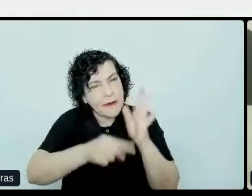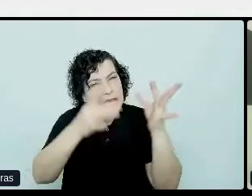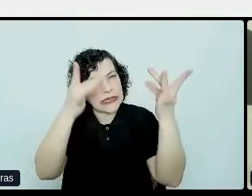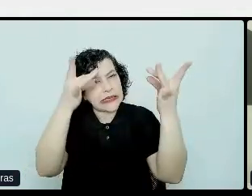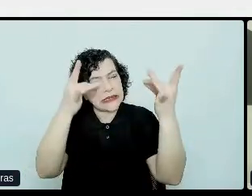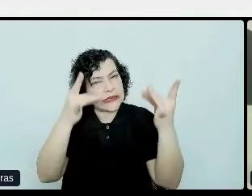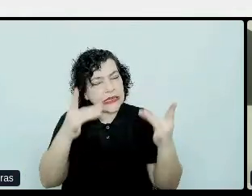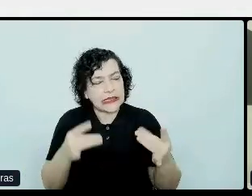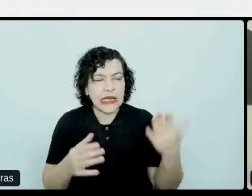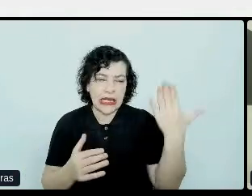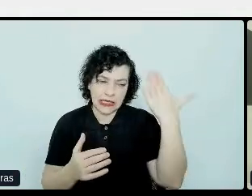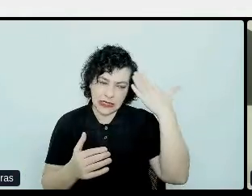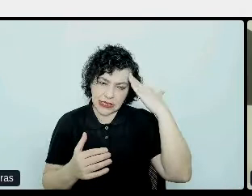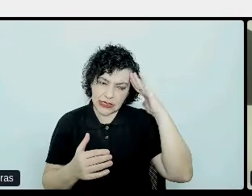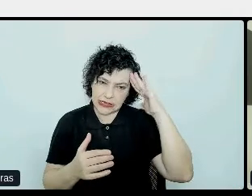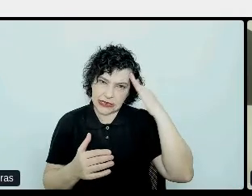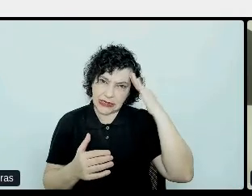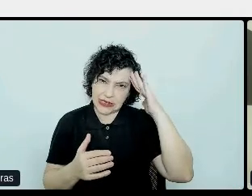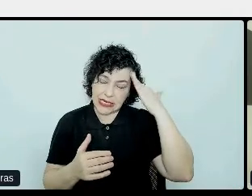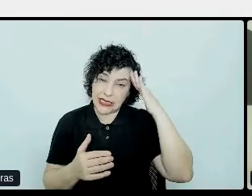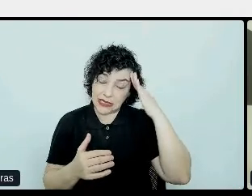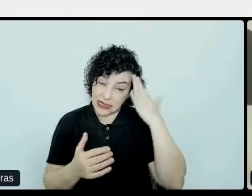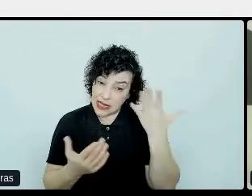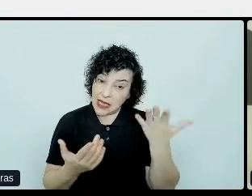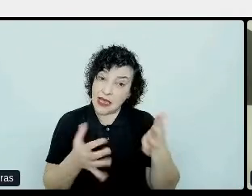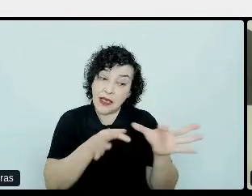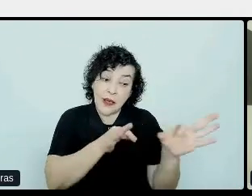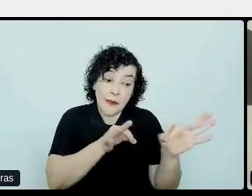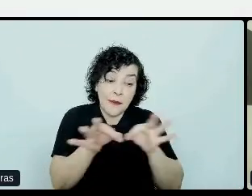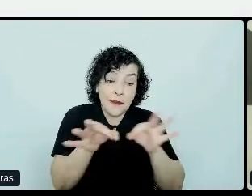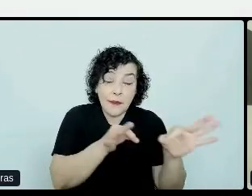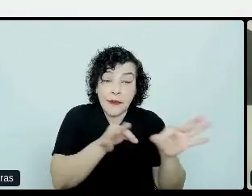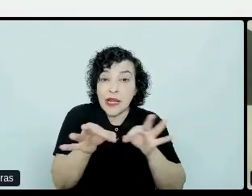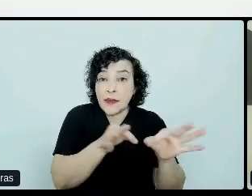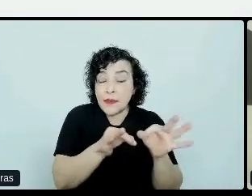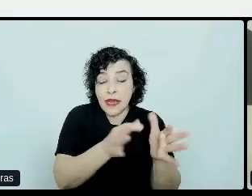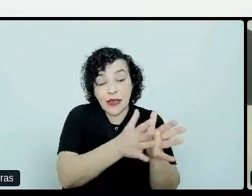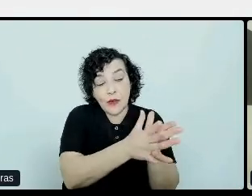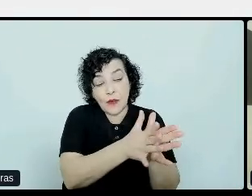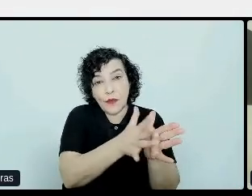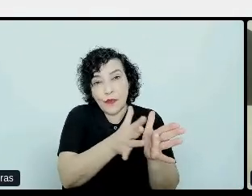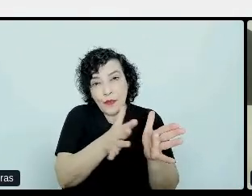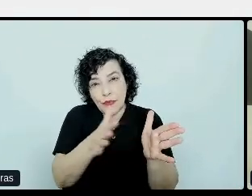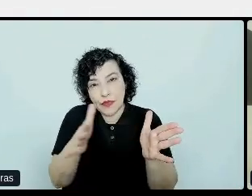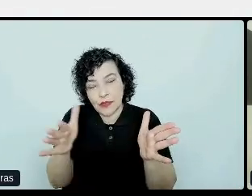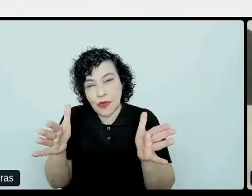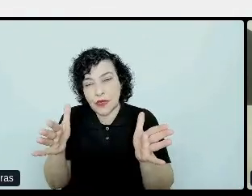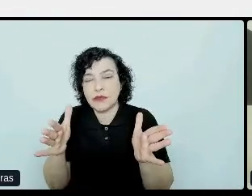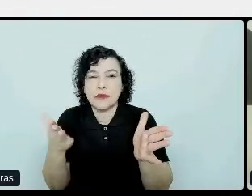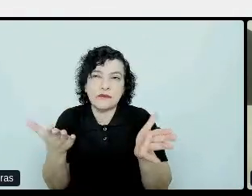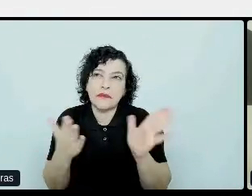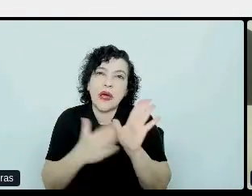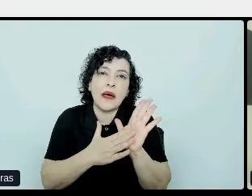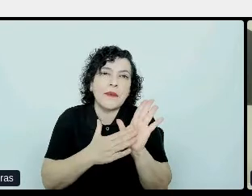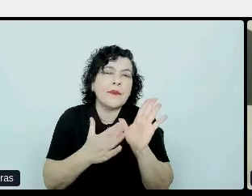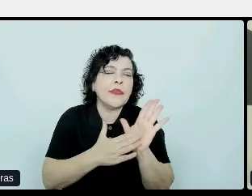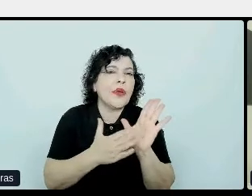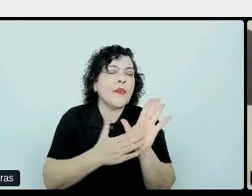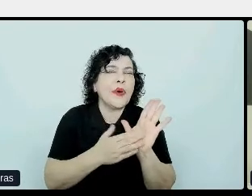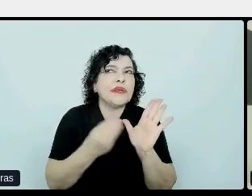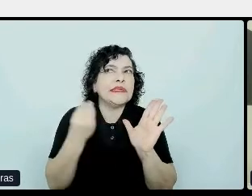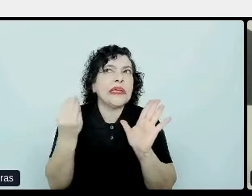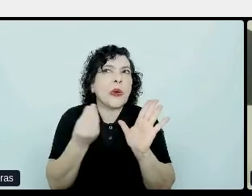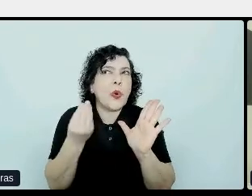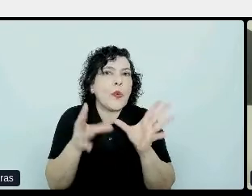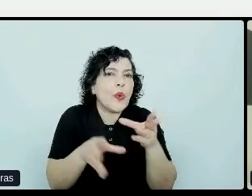necessidades regulatórias, né, estruturar um processo de uma proposta, né, de solução, de como poderíamos fazer,